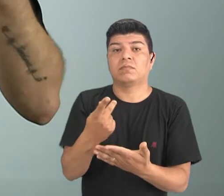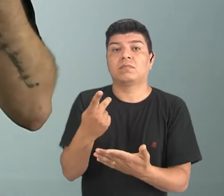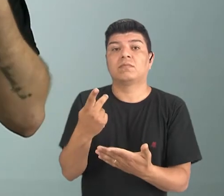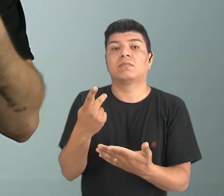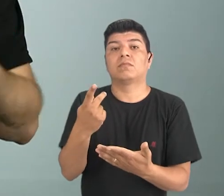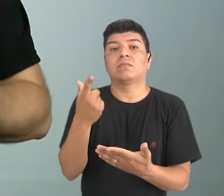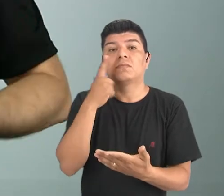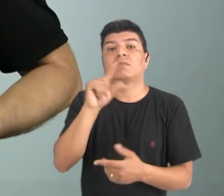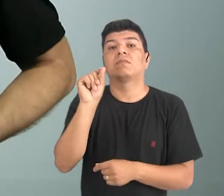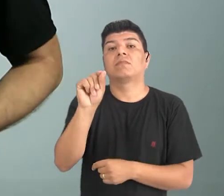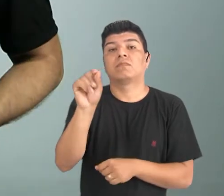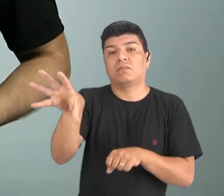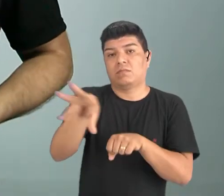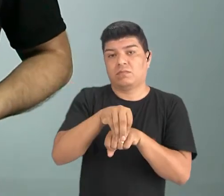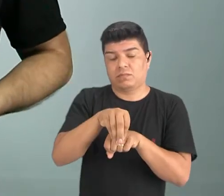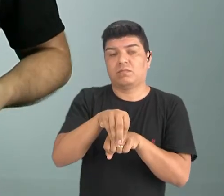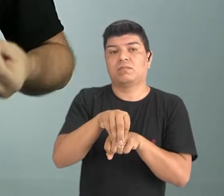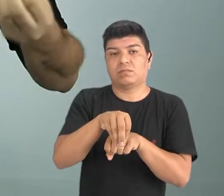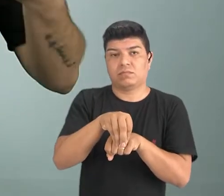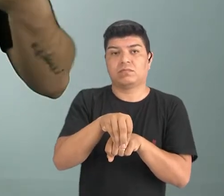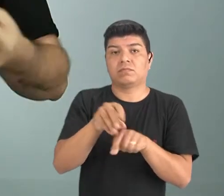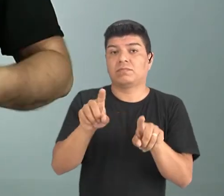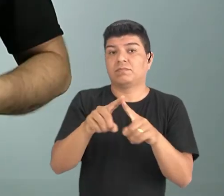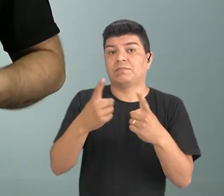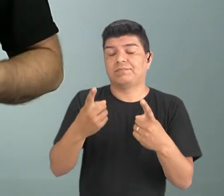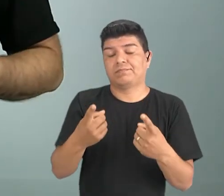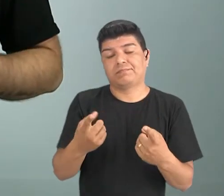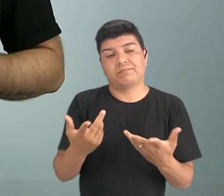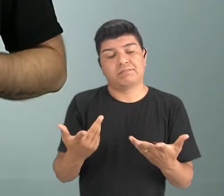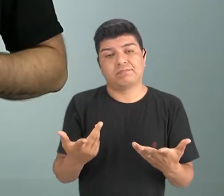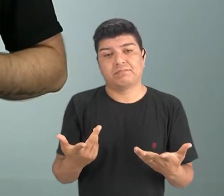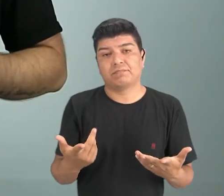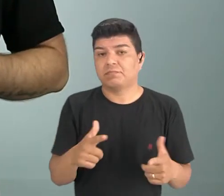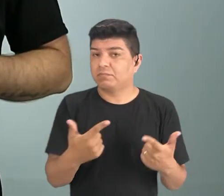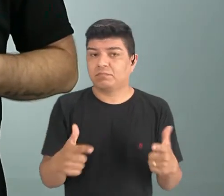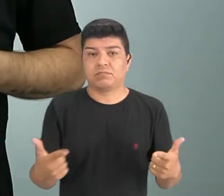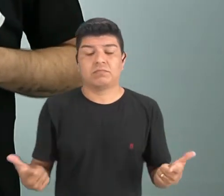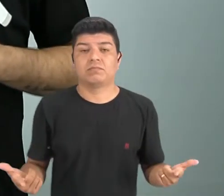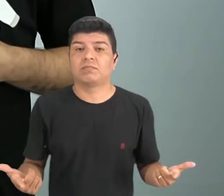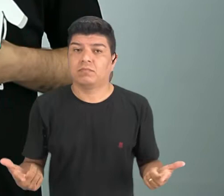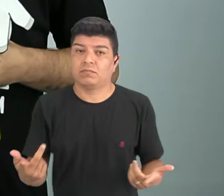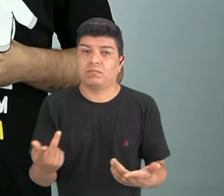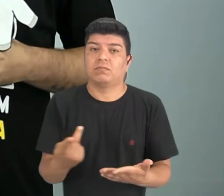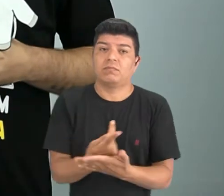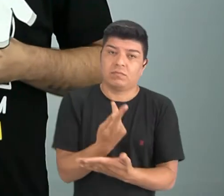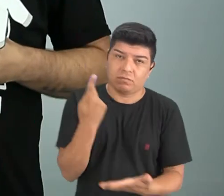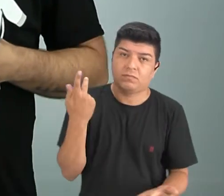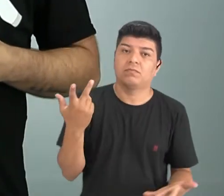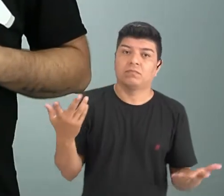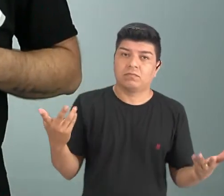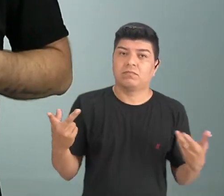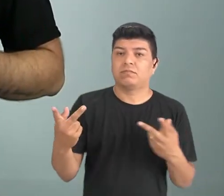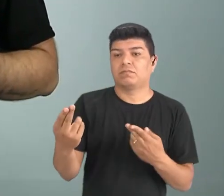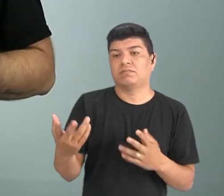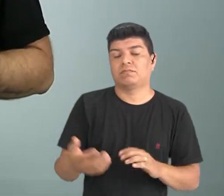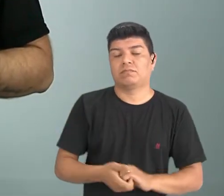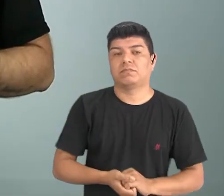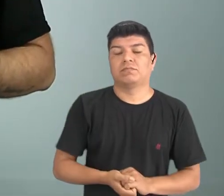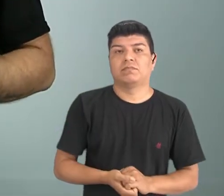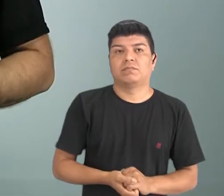um conhecimento. Só que, infelizmente, não aconteceu desta